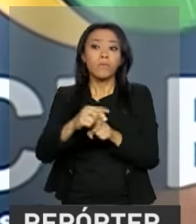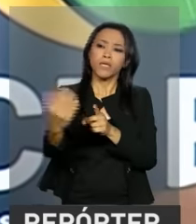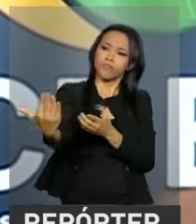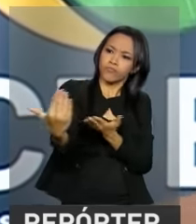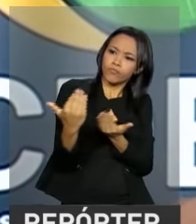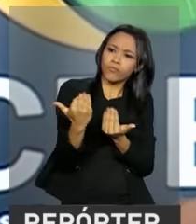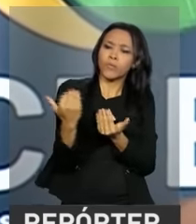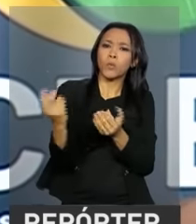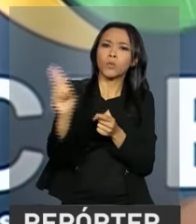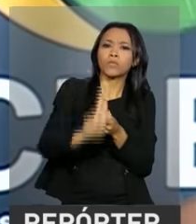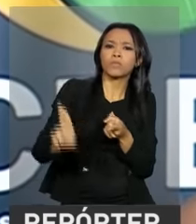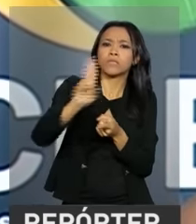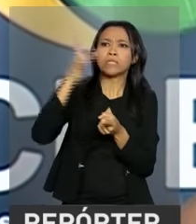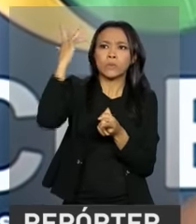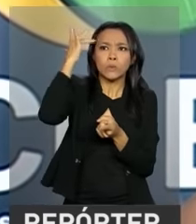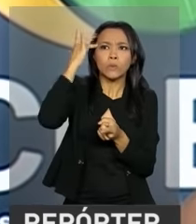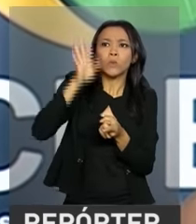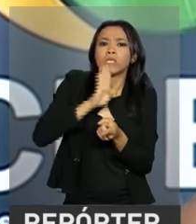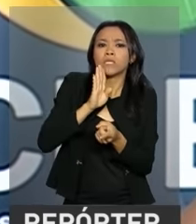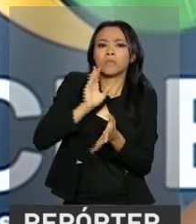o conhecimento, para